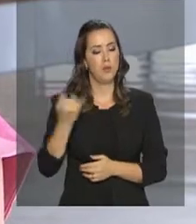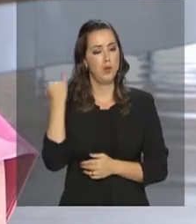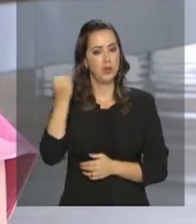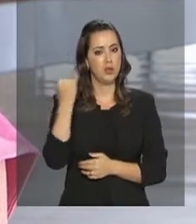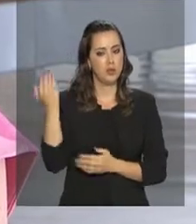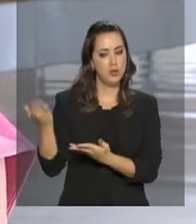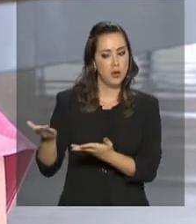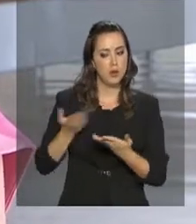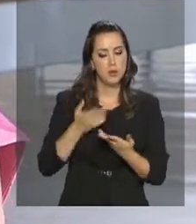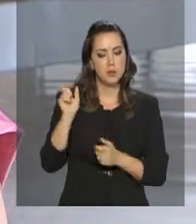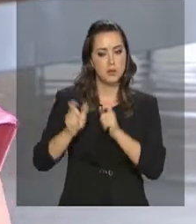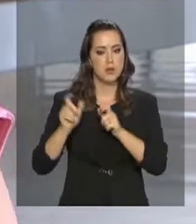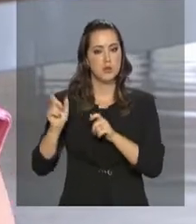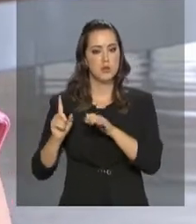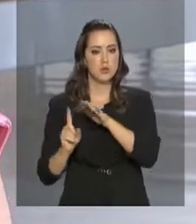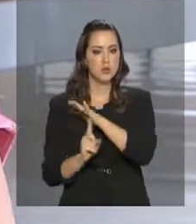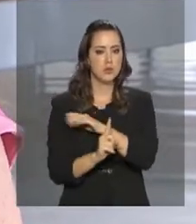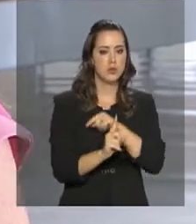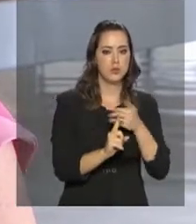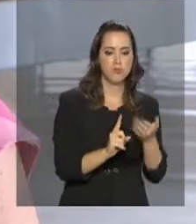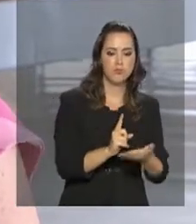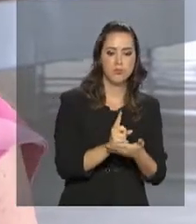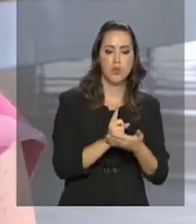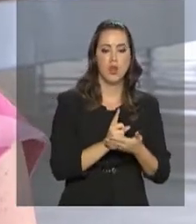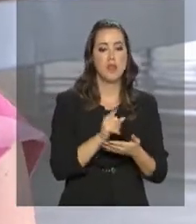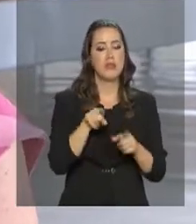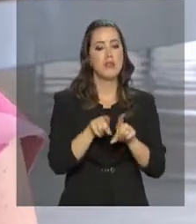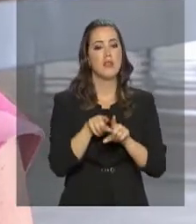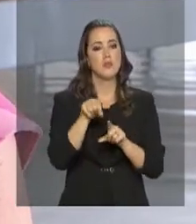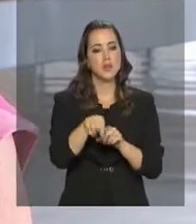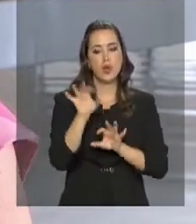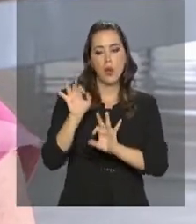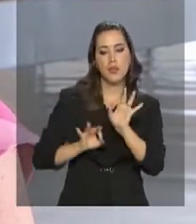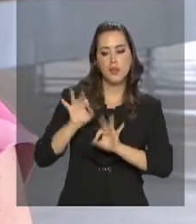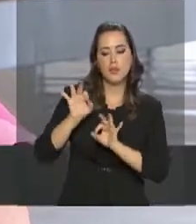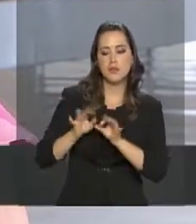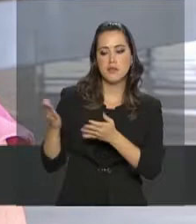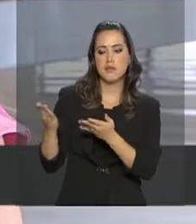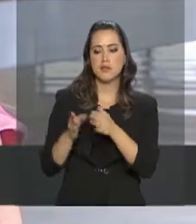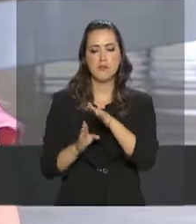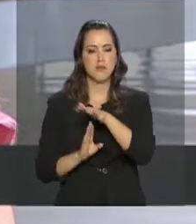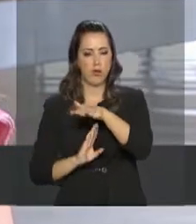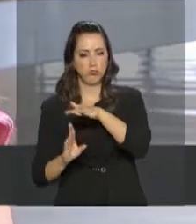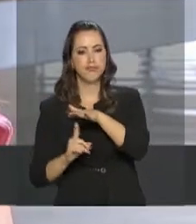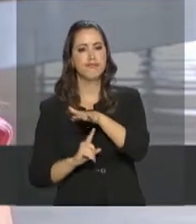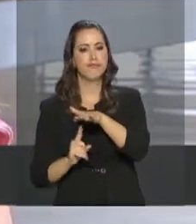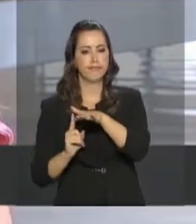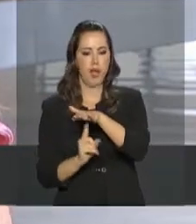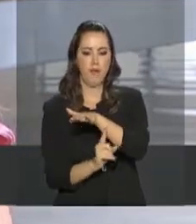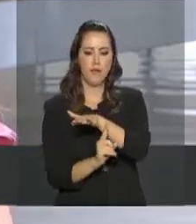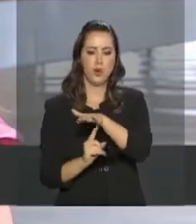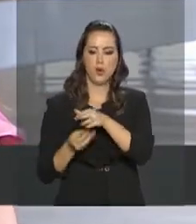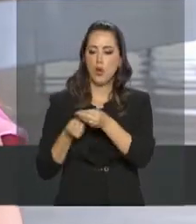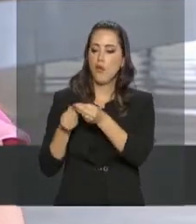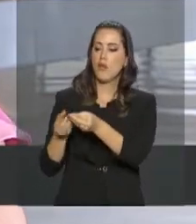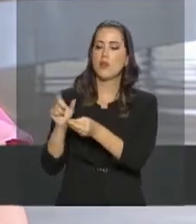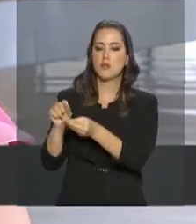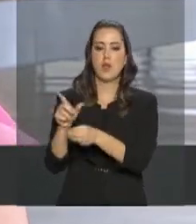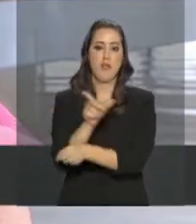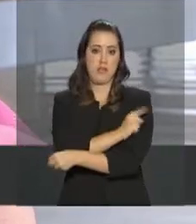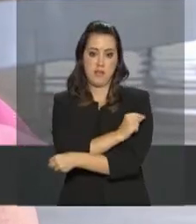acolhimento aos imigrantes venezuelanos. Nós temos o ordenamento na fronteira, onde a gente já oferece alguns serviços a eles, inclusive vacinação,